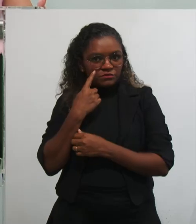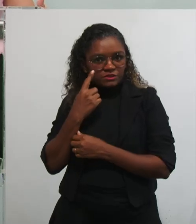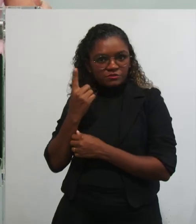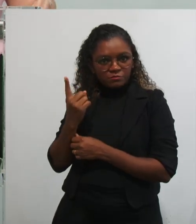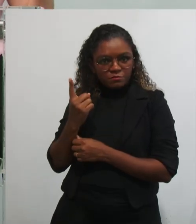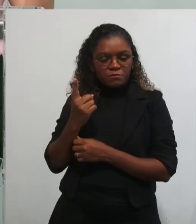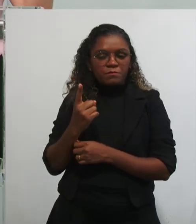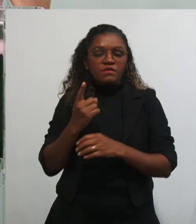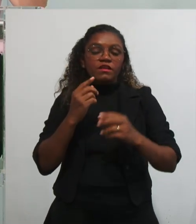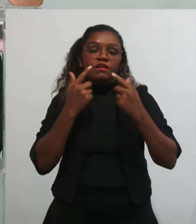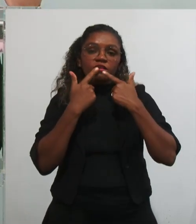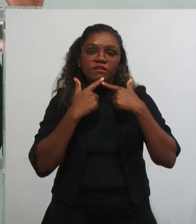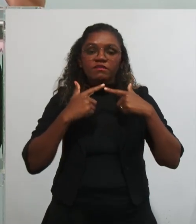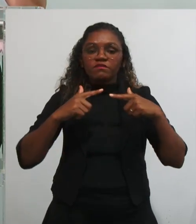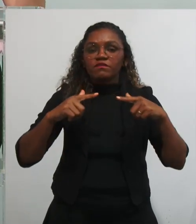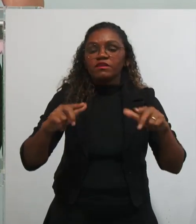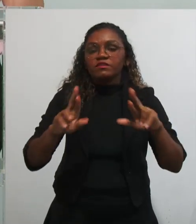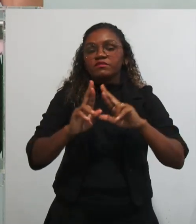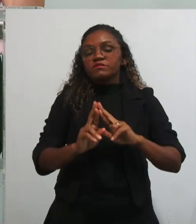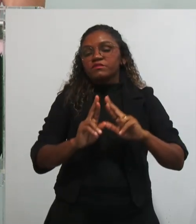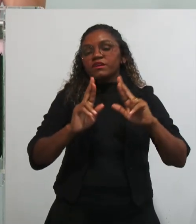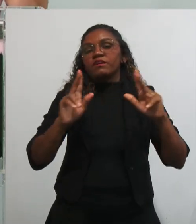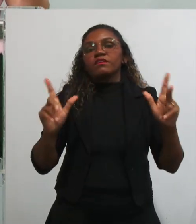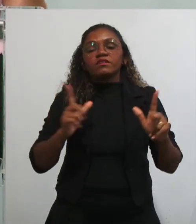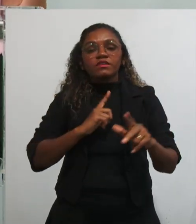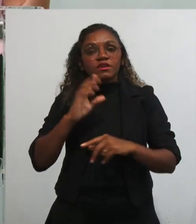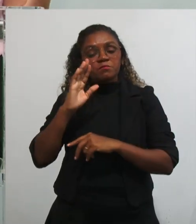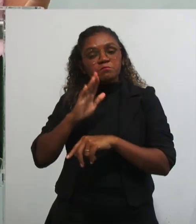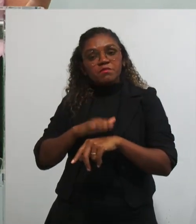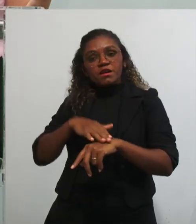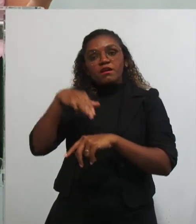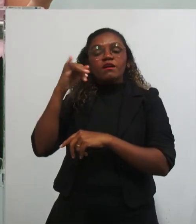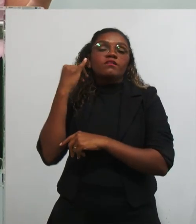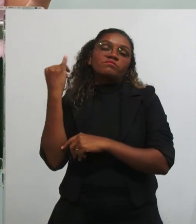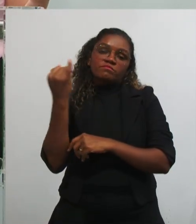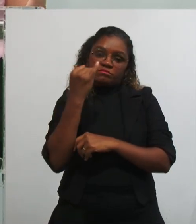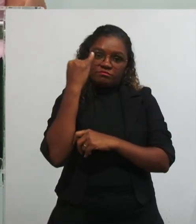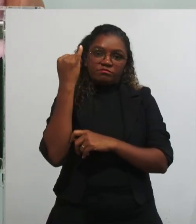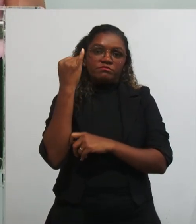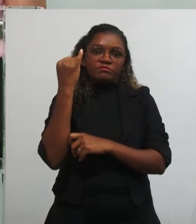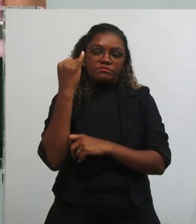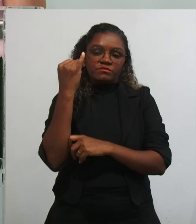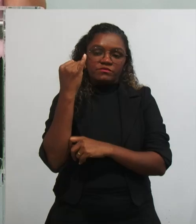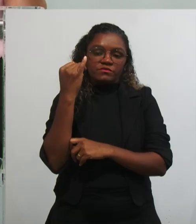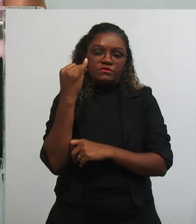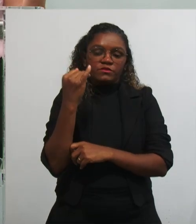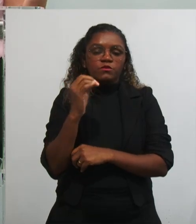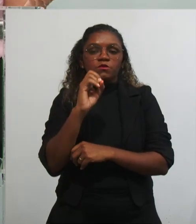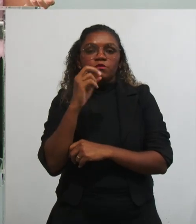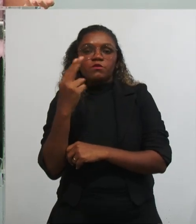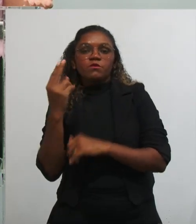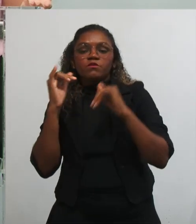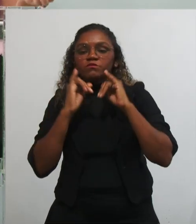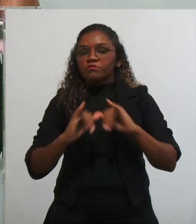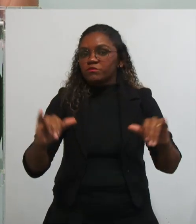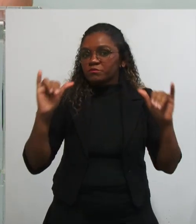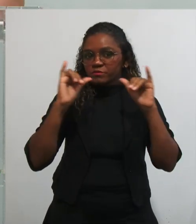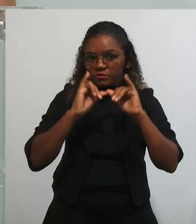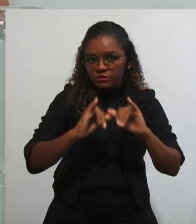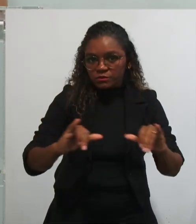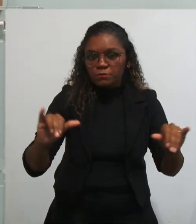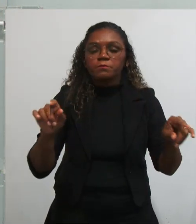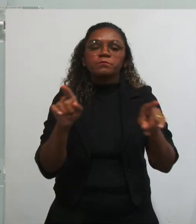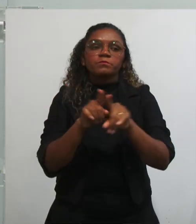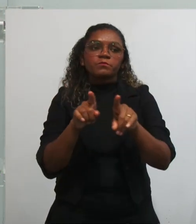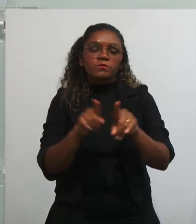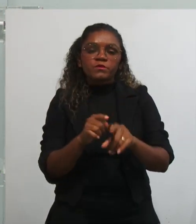perspectiva, a linguagem vai além de ser um mero instrumento de comunicação. ou de transmissão de informação. E o